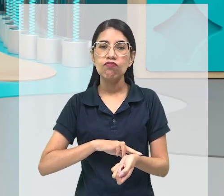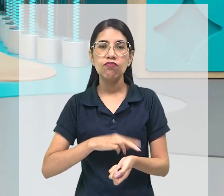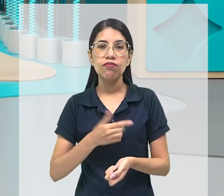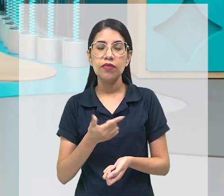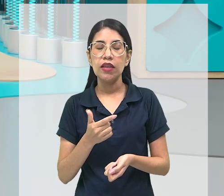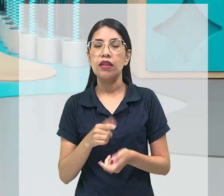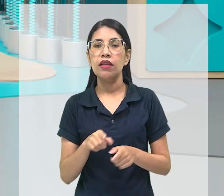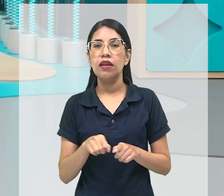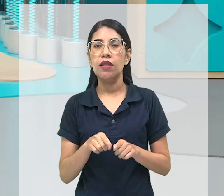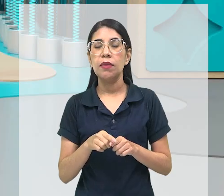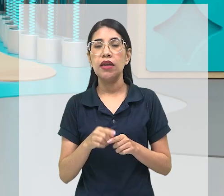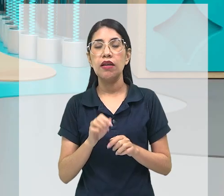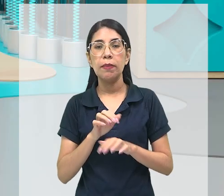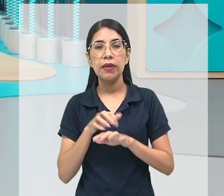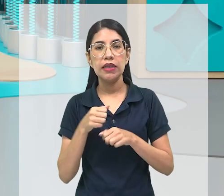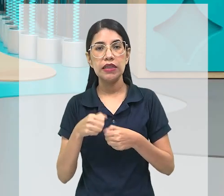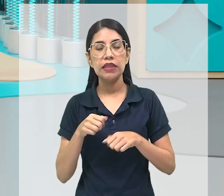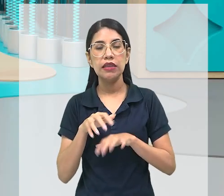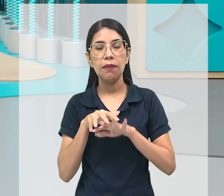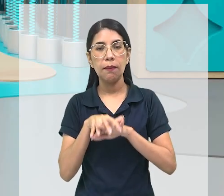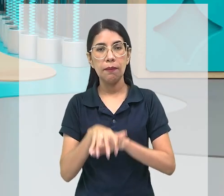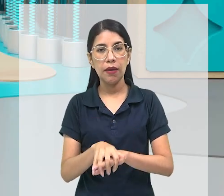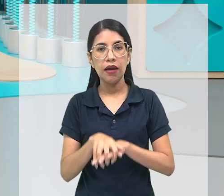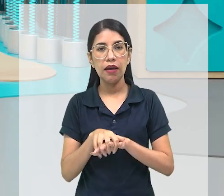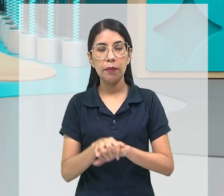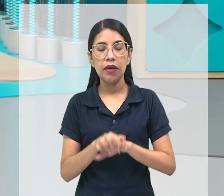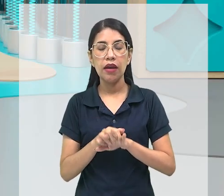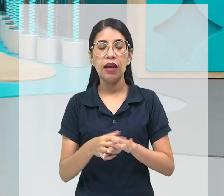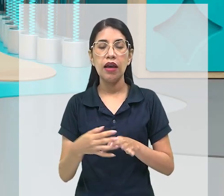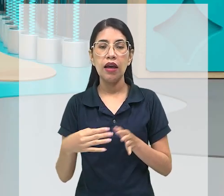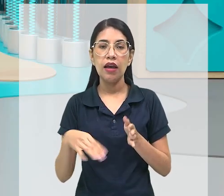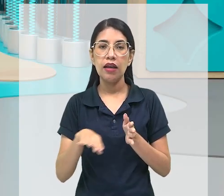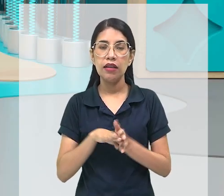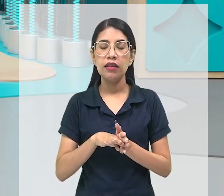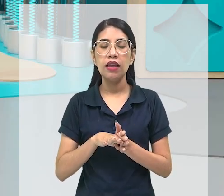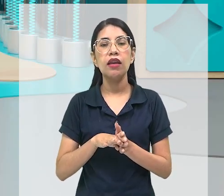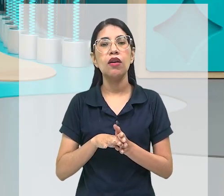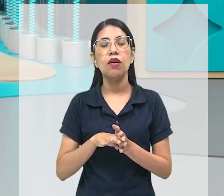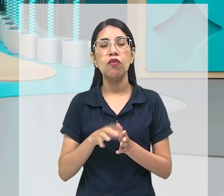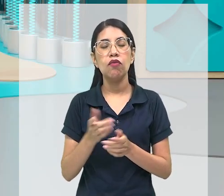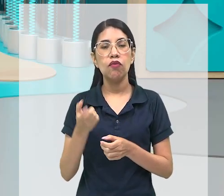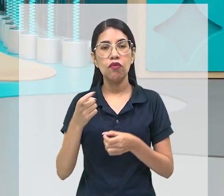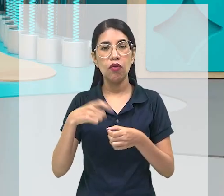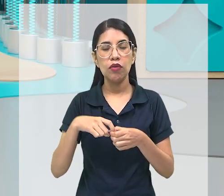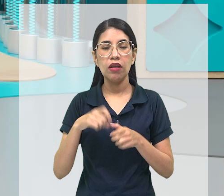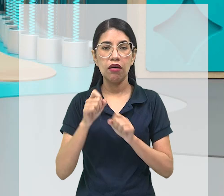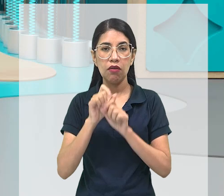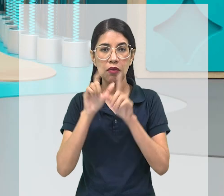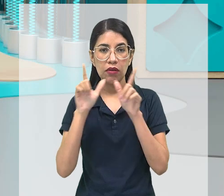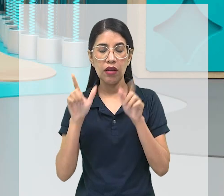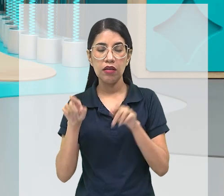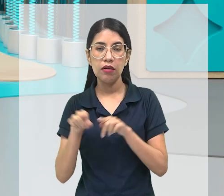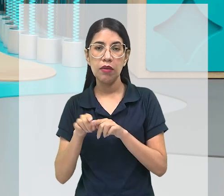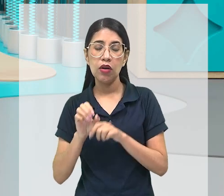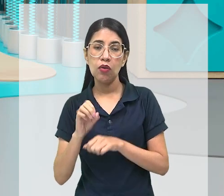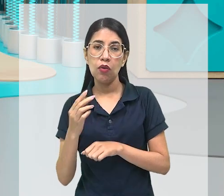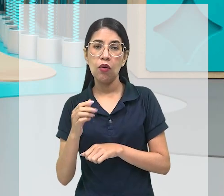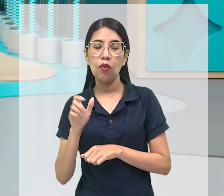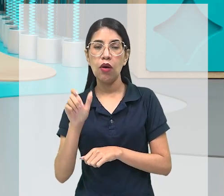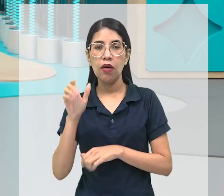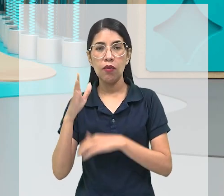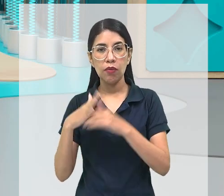que a vítima volte a respirar ou chegue o socorro médico, tá bom? Olha